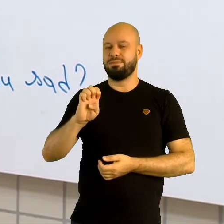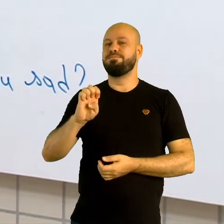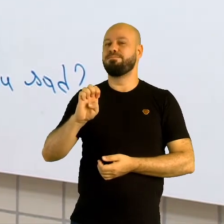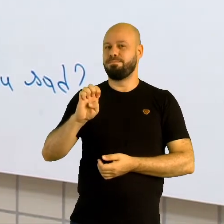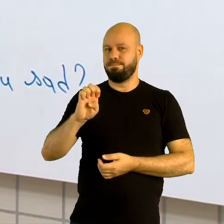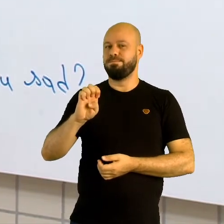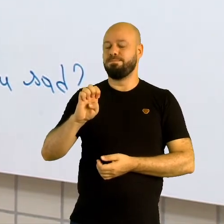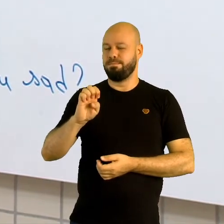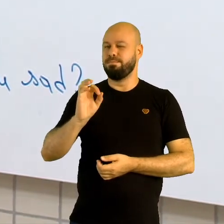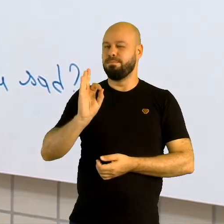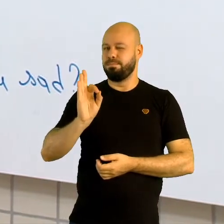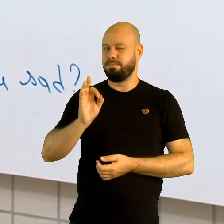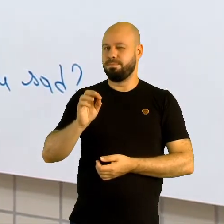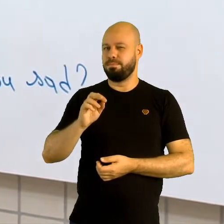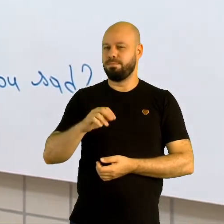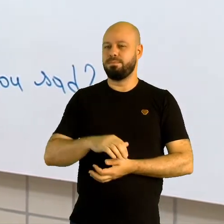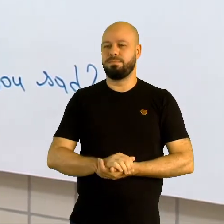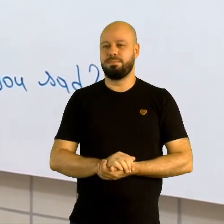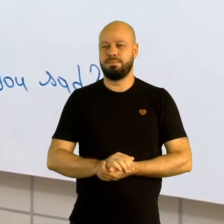alright?